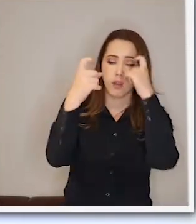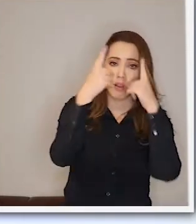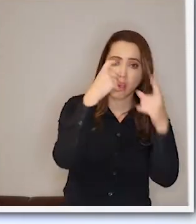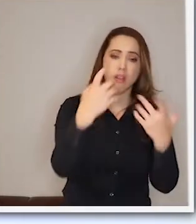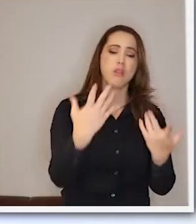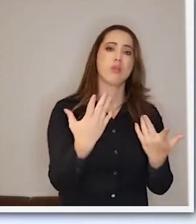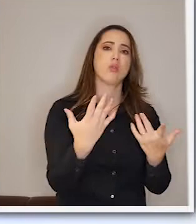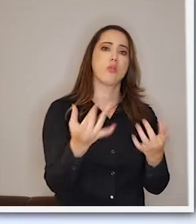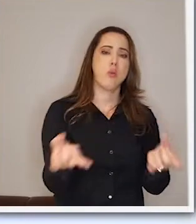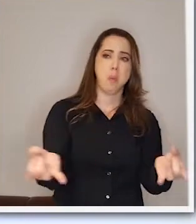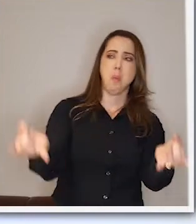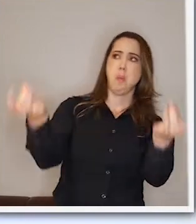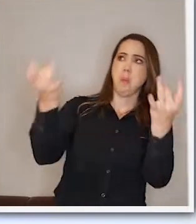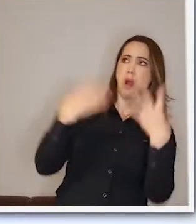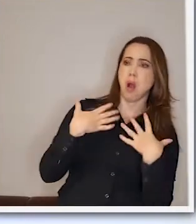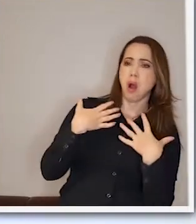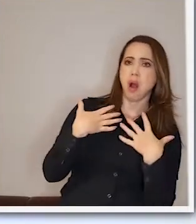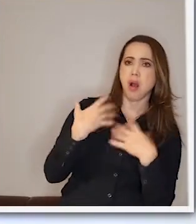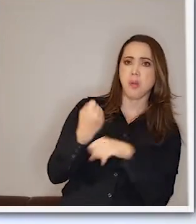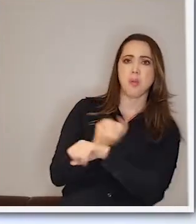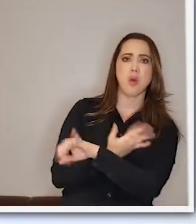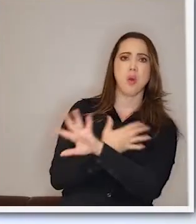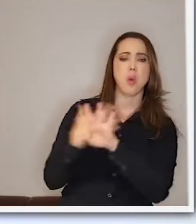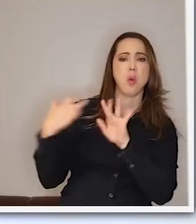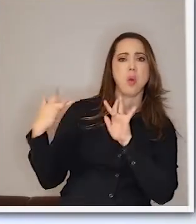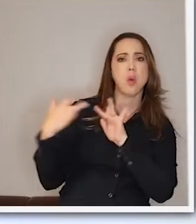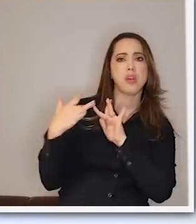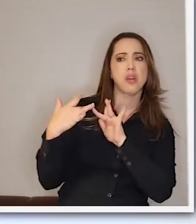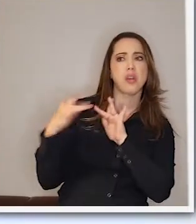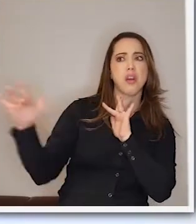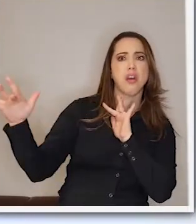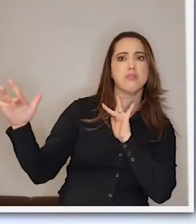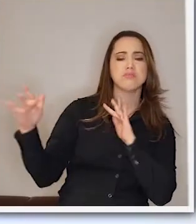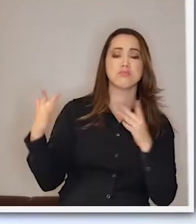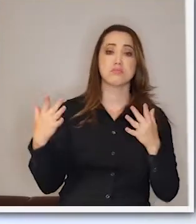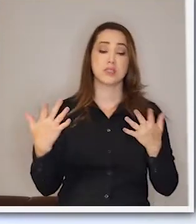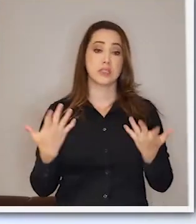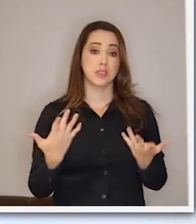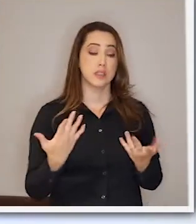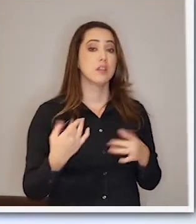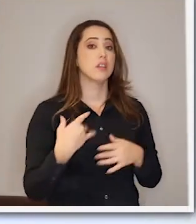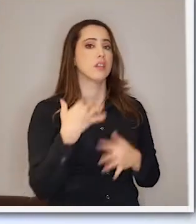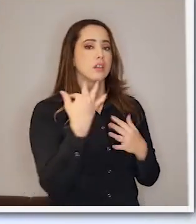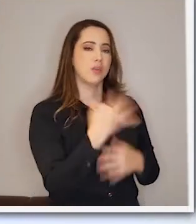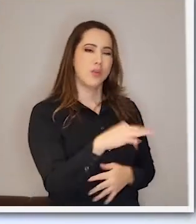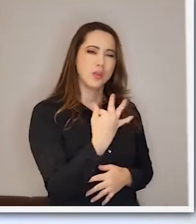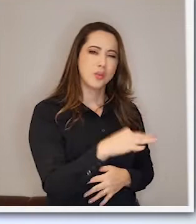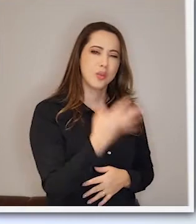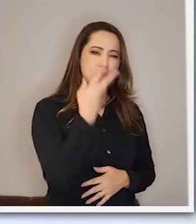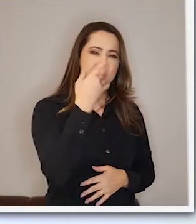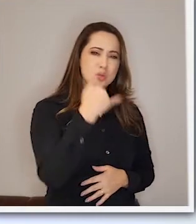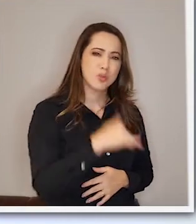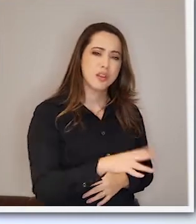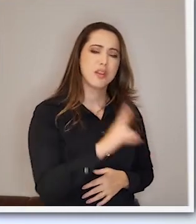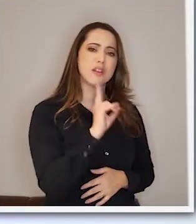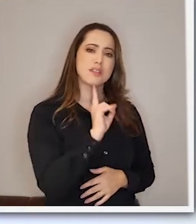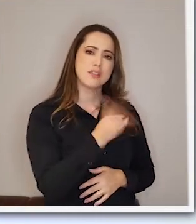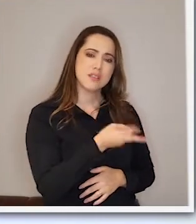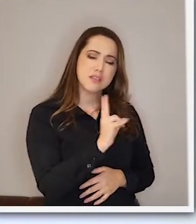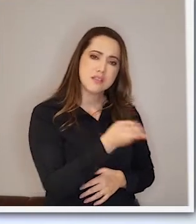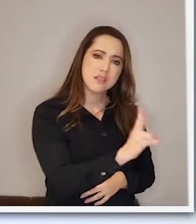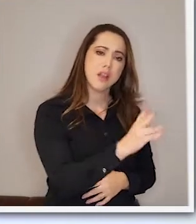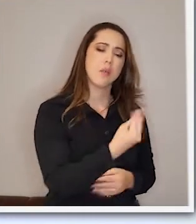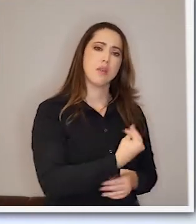ausência afetiva, esse abandono afetivo, eles acabam querendo compensar a dor. Então, a dor de uma criança, ela vai se